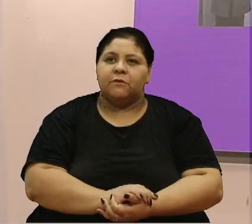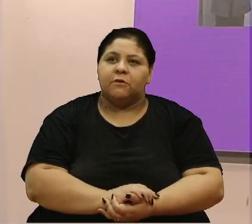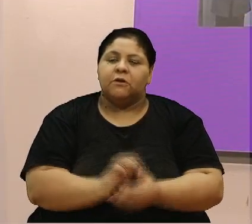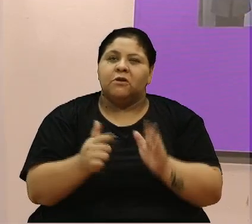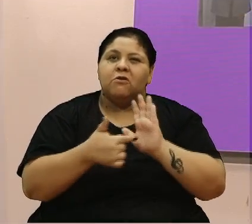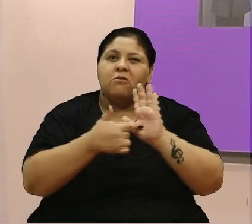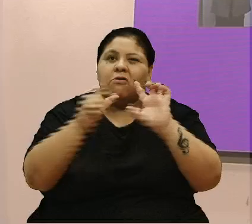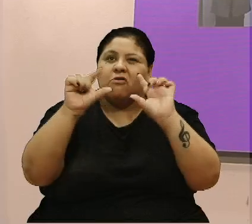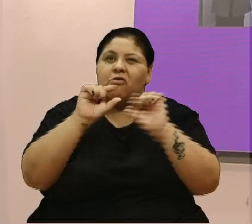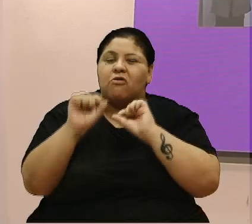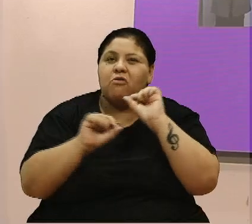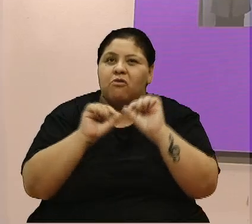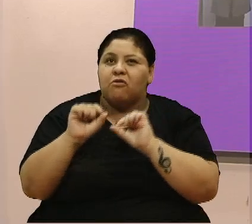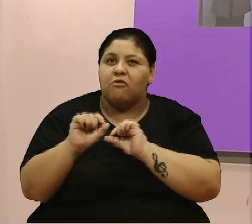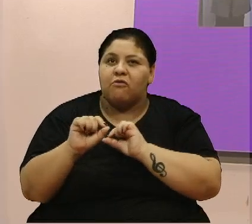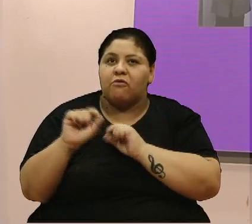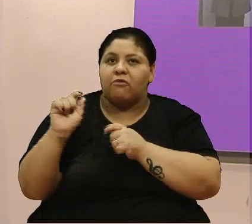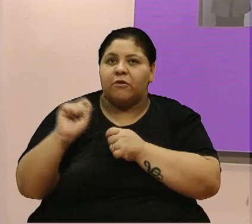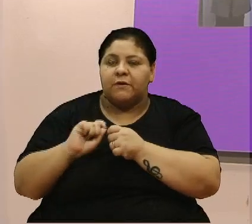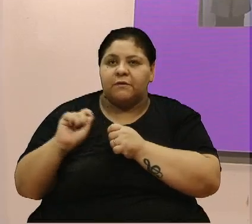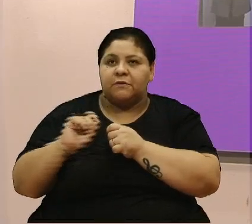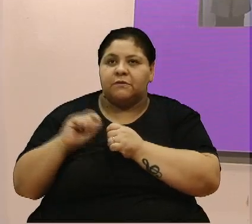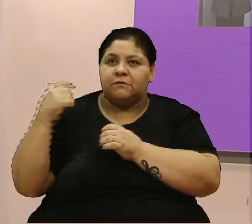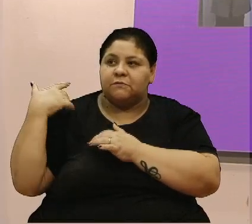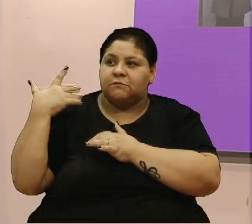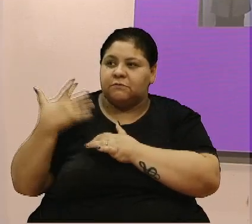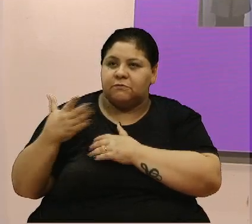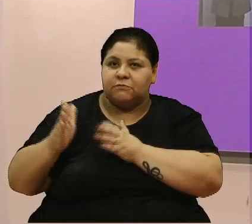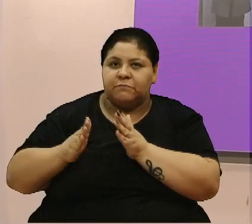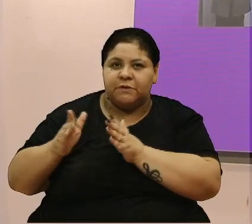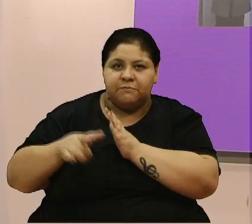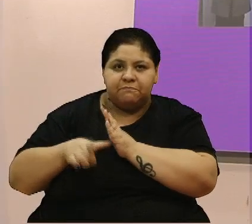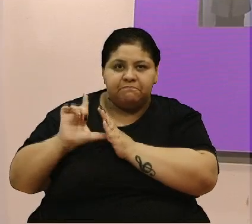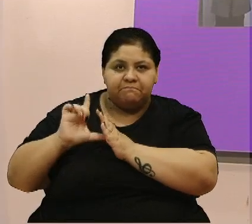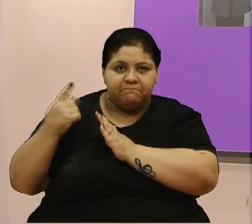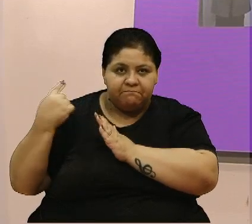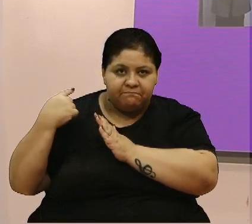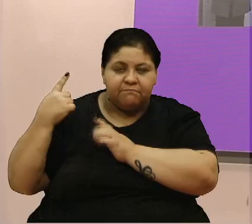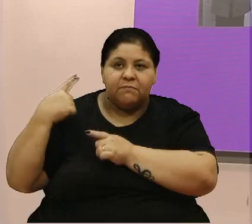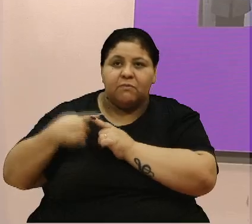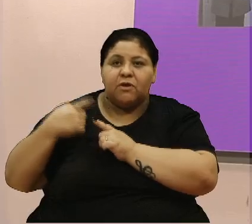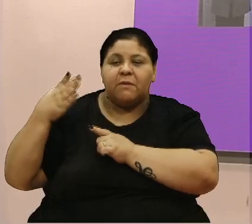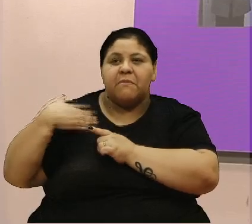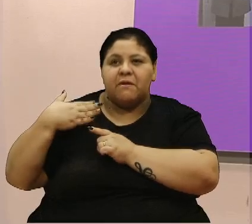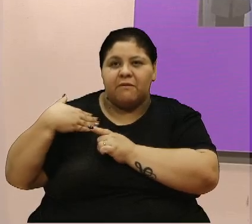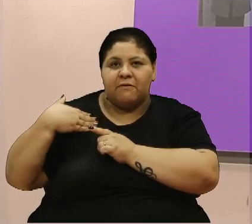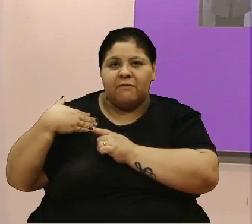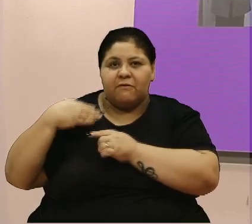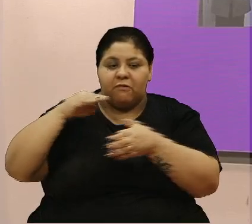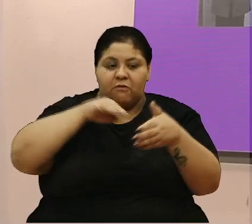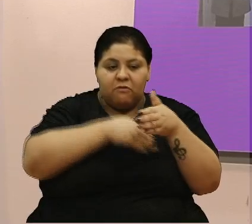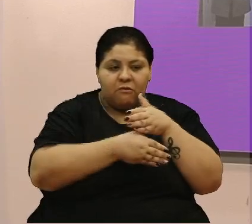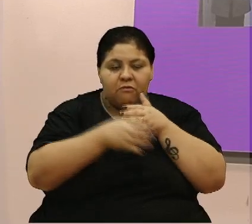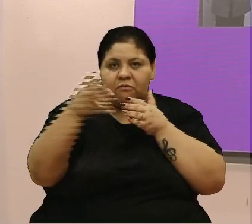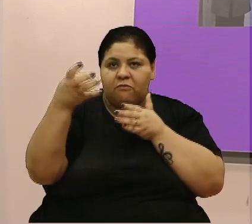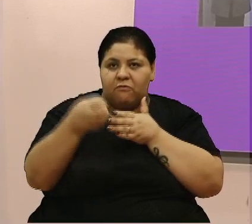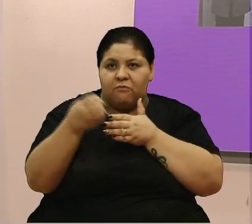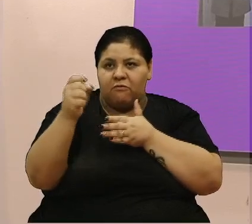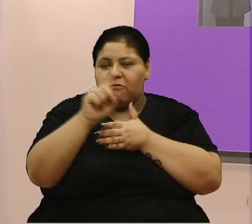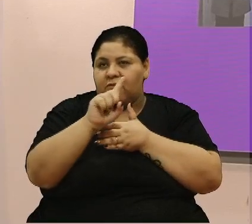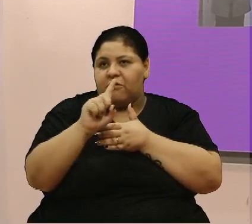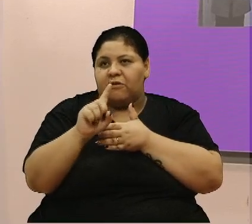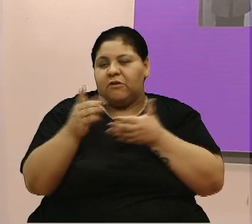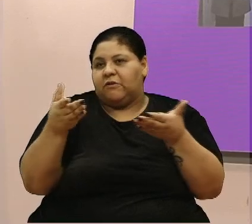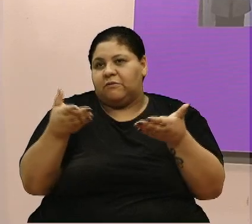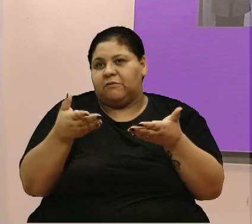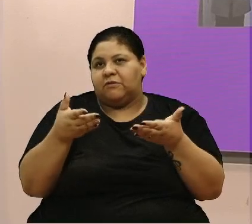um pouquinho do que a gente veio fazendo ao longo da legislatura anterior. Porque, para mim, o banco de leite é mais do que, e eu já